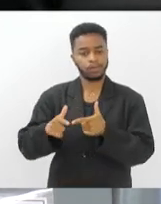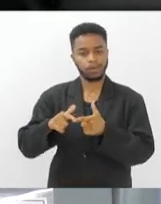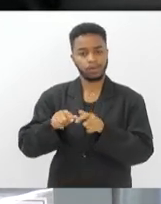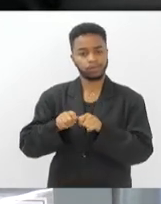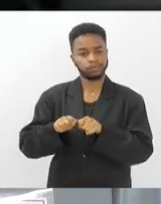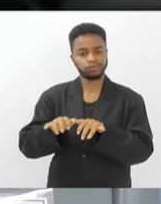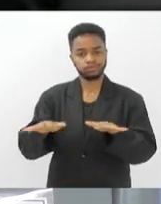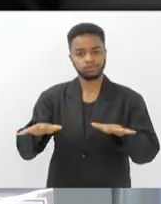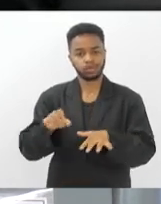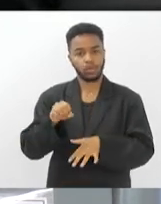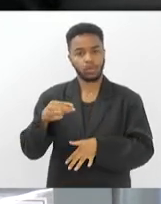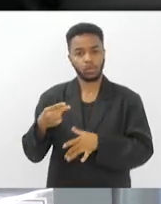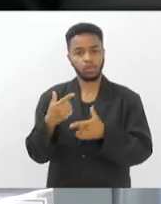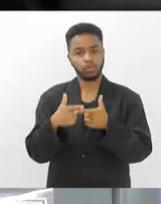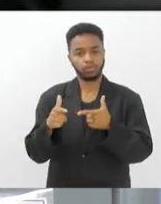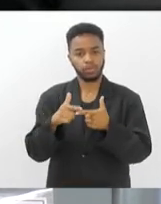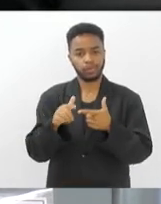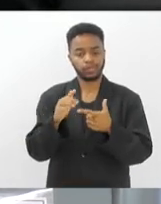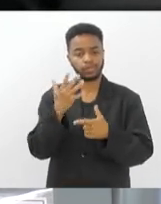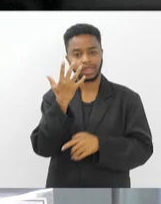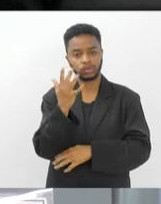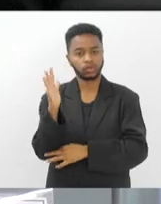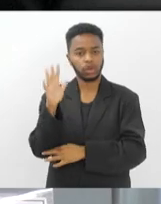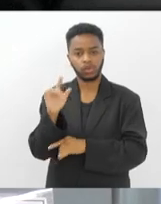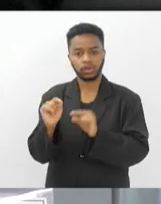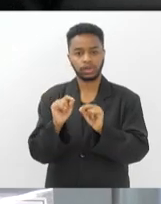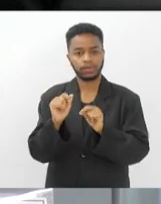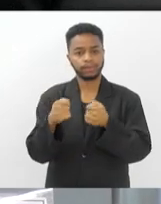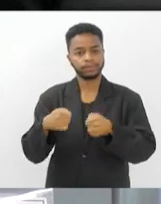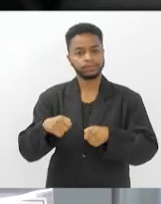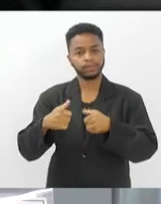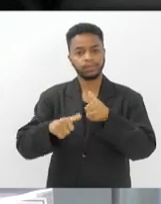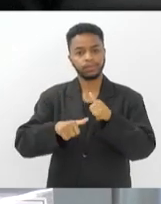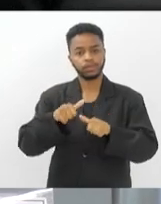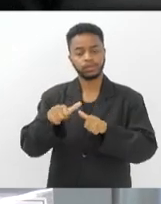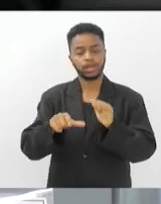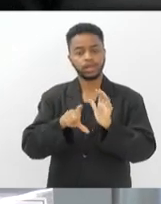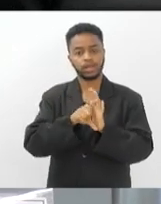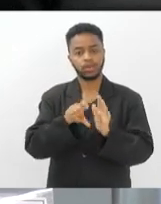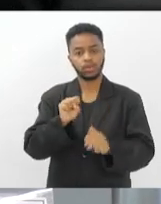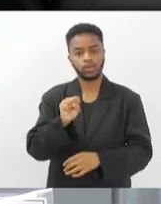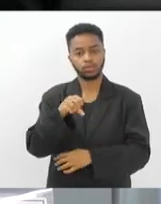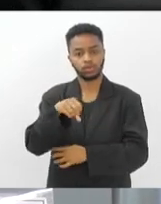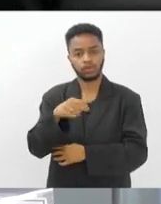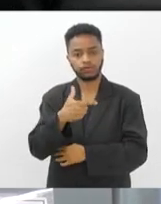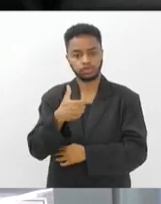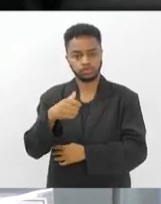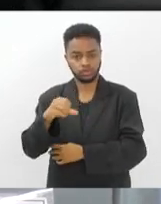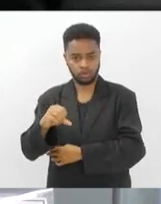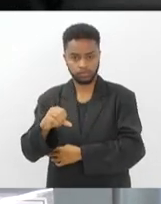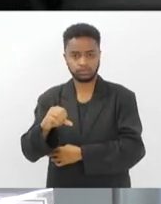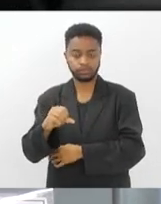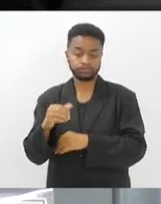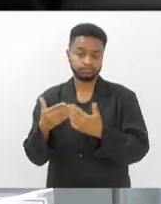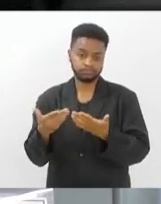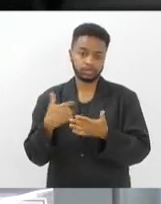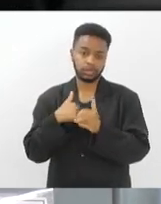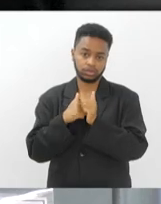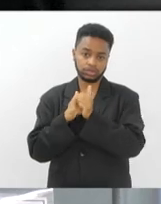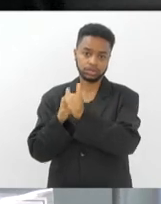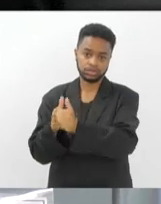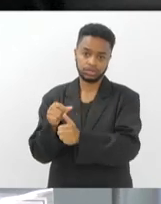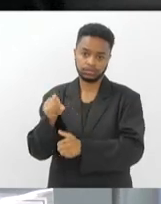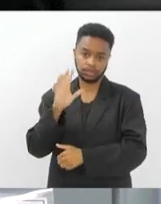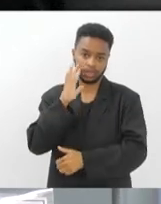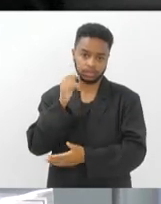ou catástrofes naturais, é que ele modifique a Lei 8.929. É, exatamente. Então, eu acompanho a decisão